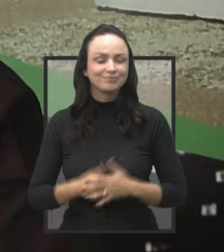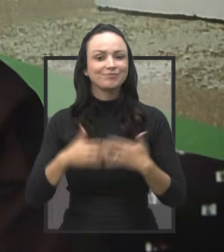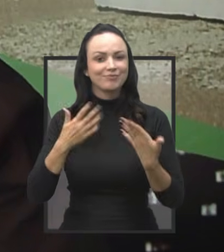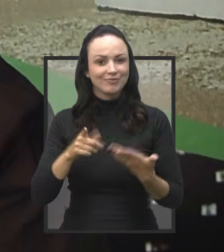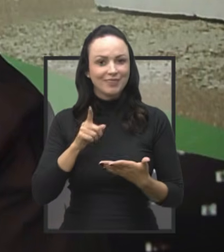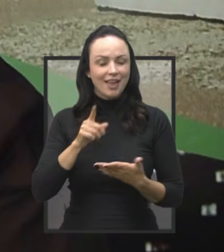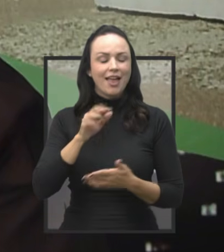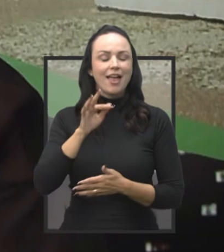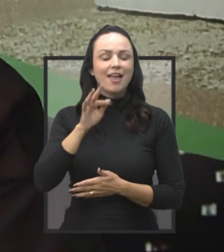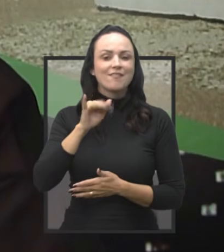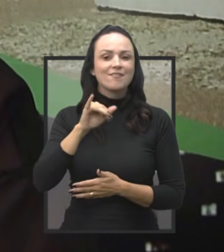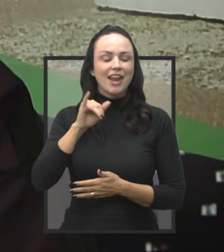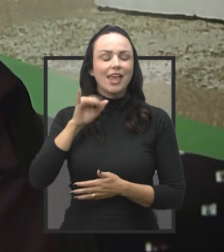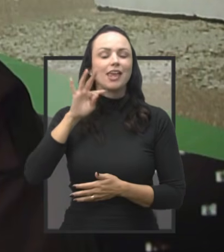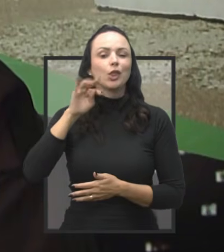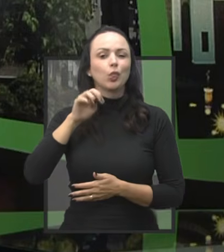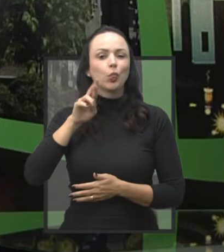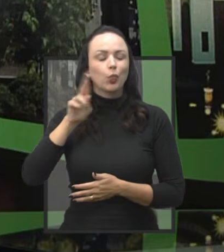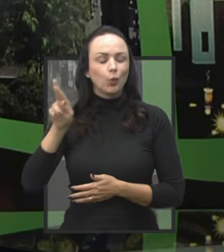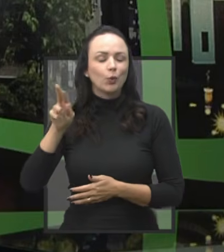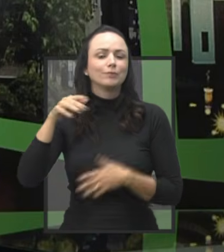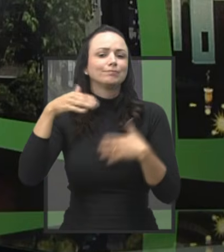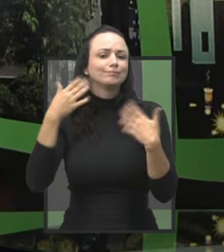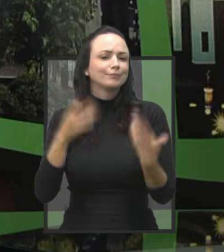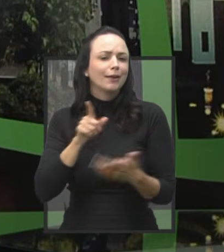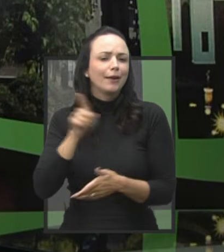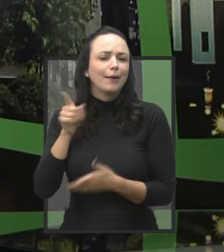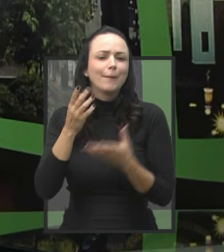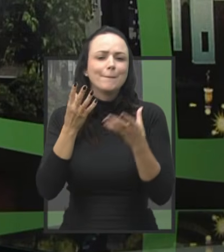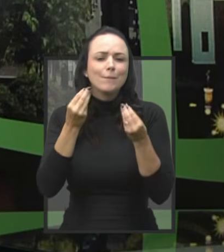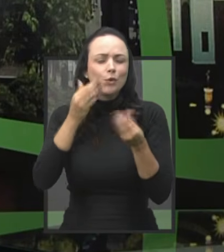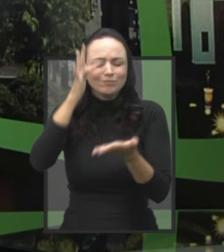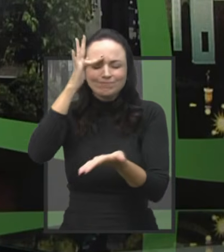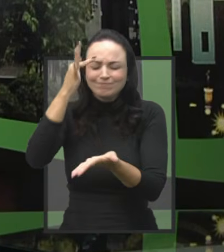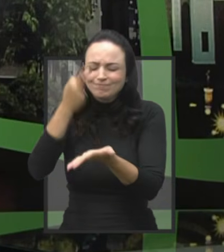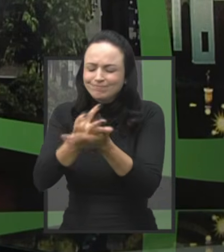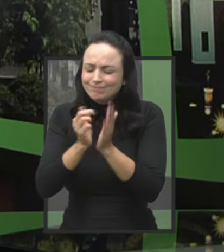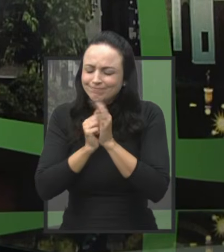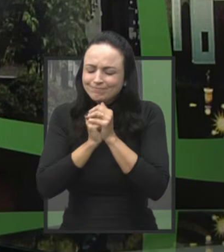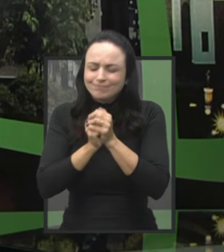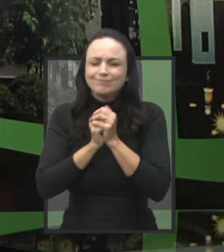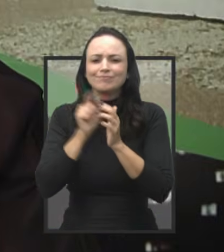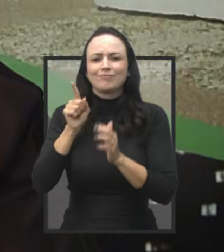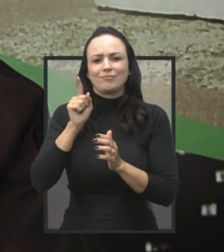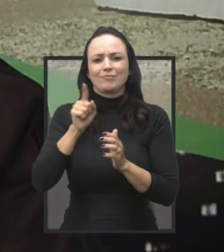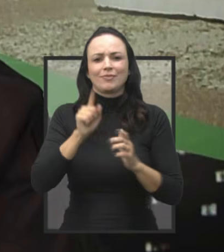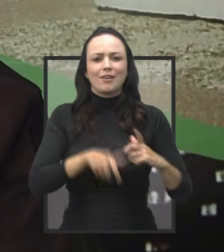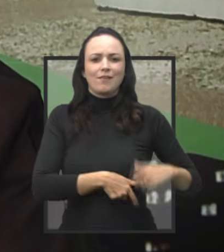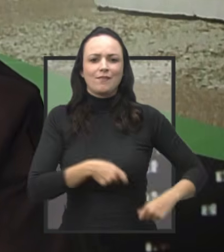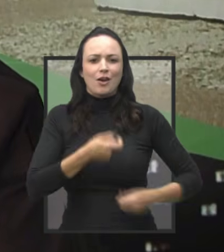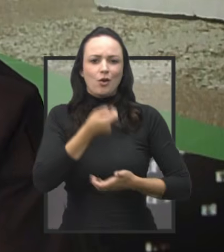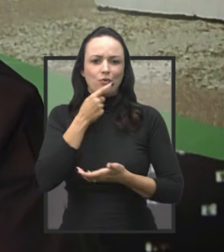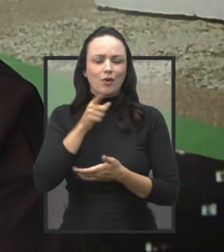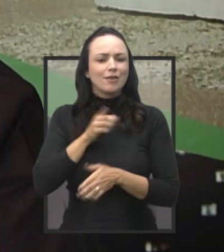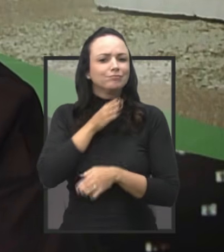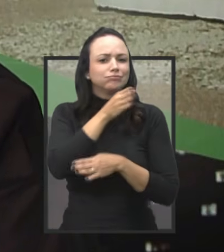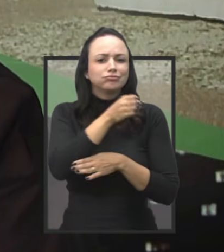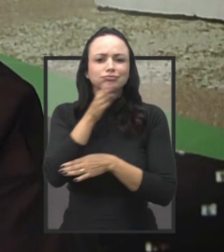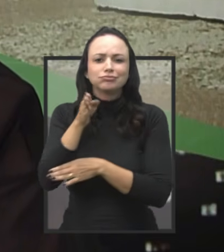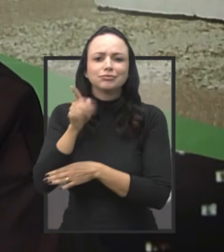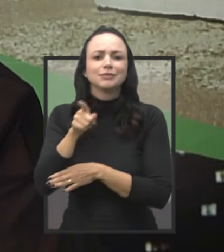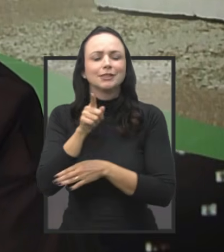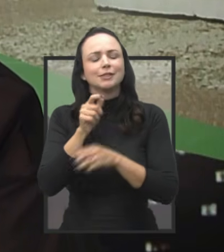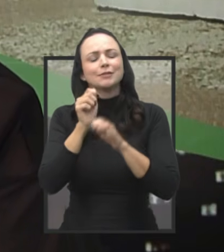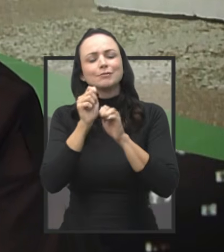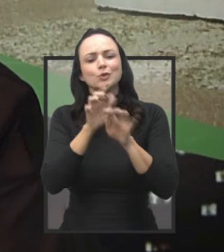né? Que aí é a Freitur. Então ele sempre muito devoto a Frei Galvão, muito interessante isso. Por onde ele passava, ele deixava